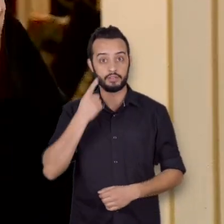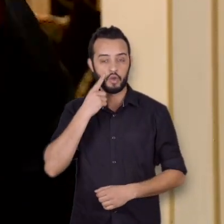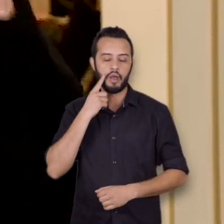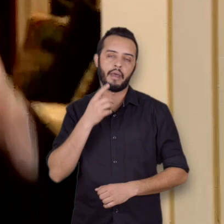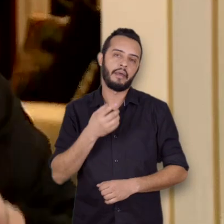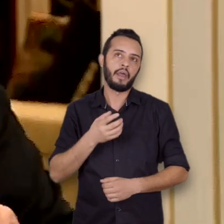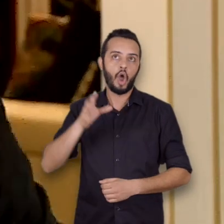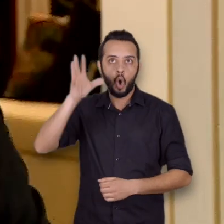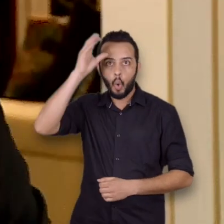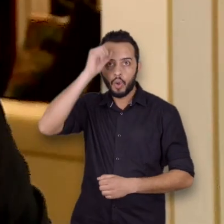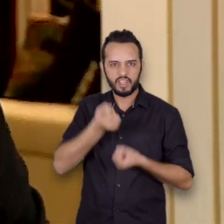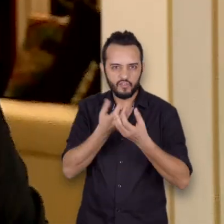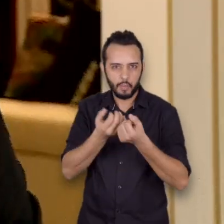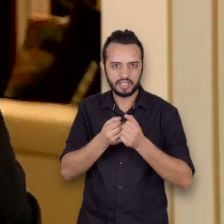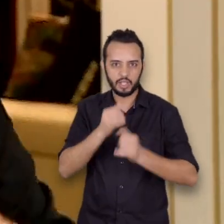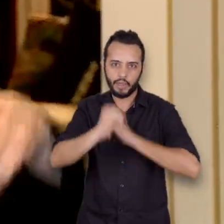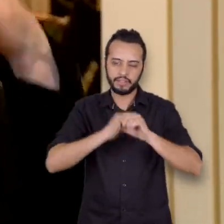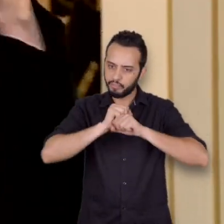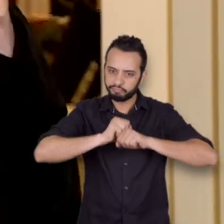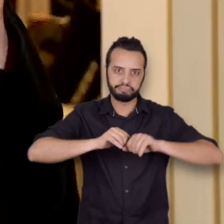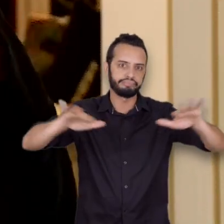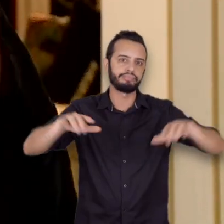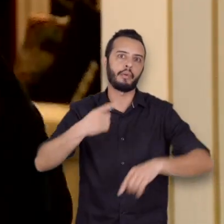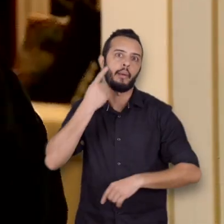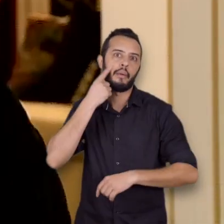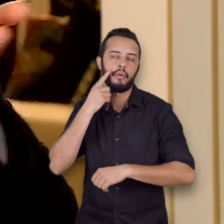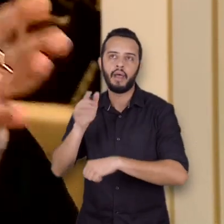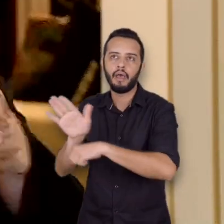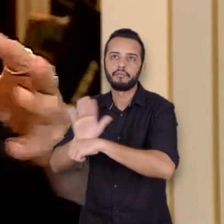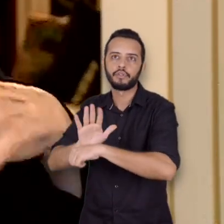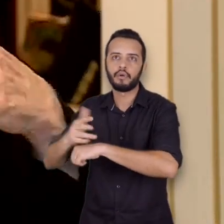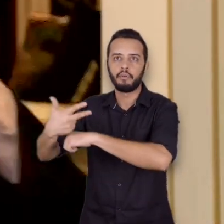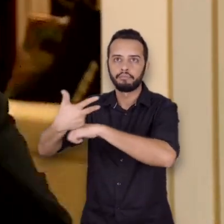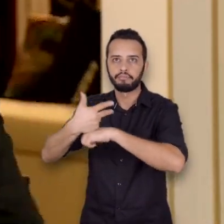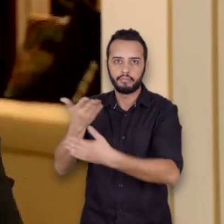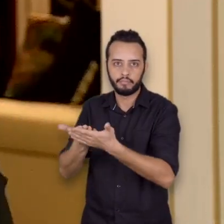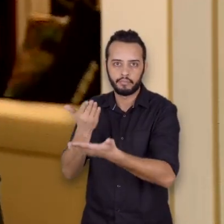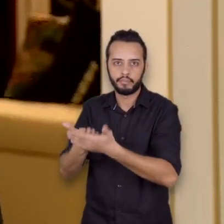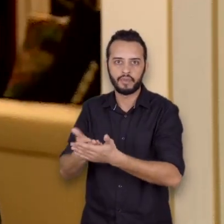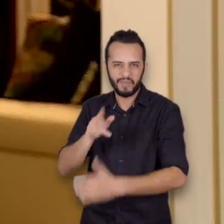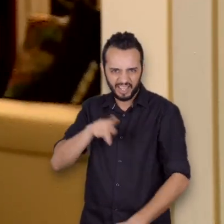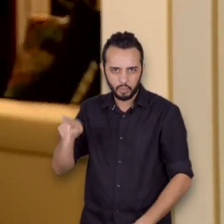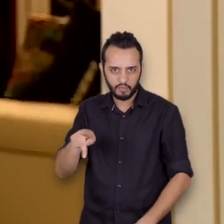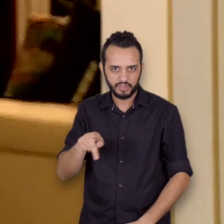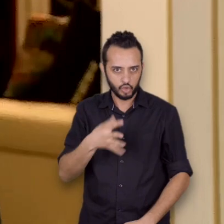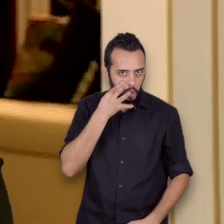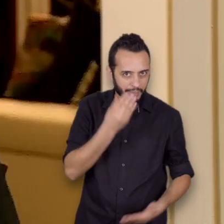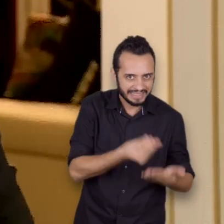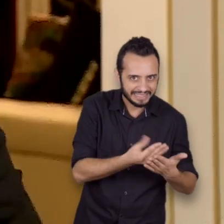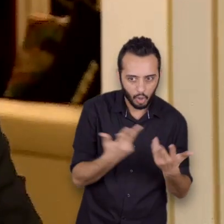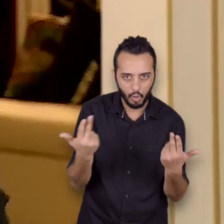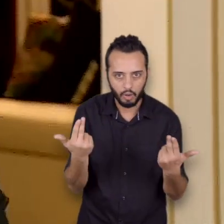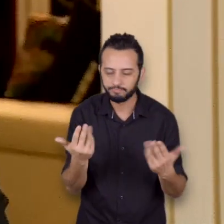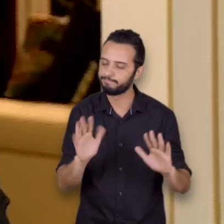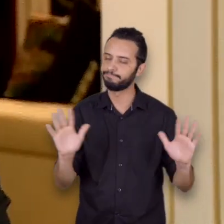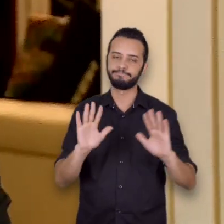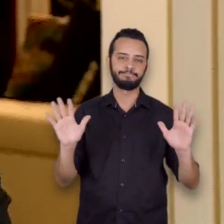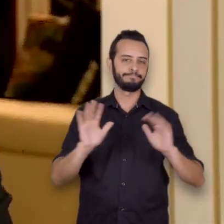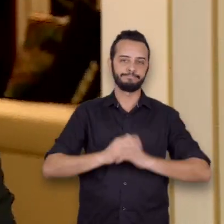a internet faz. A videoaula que já está postada lá e não é de um professor da escola que o aluno